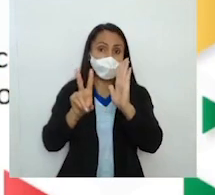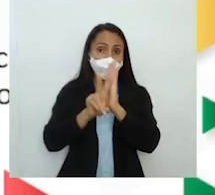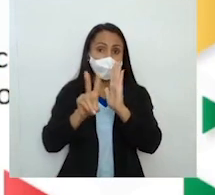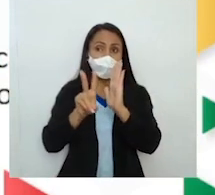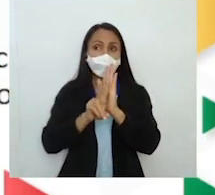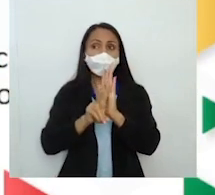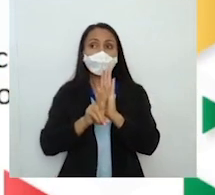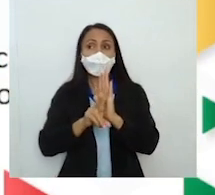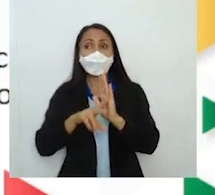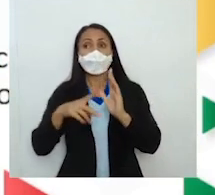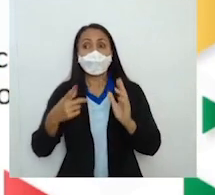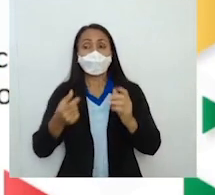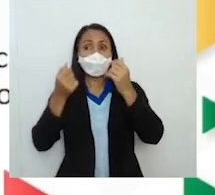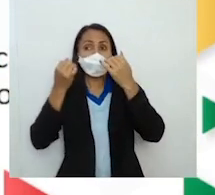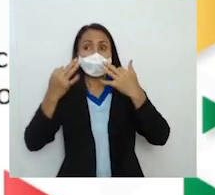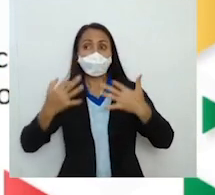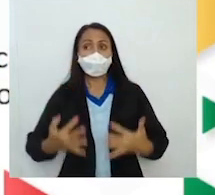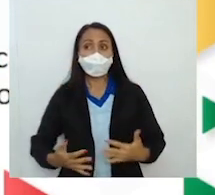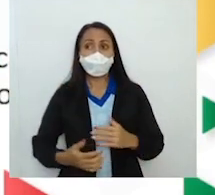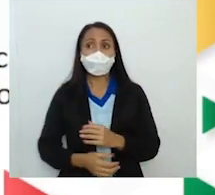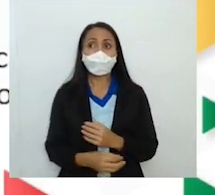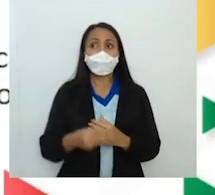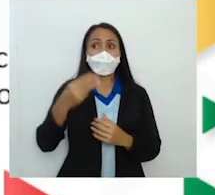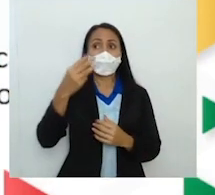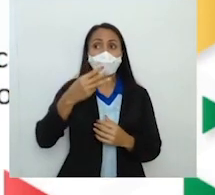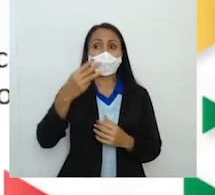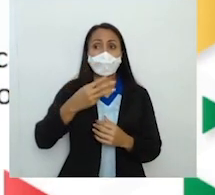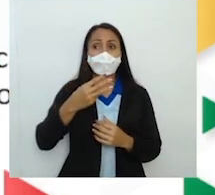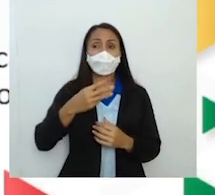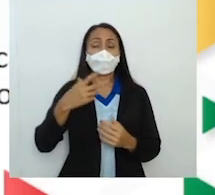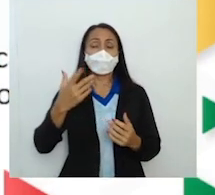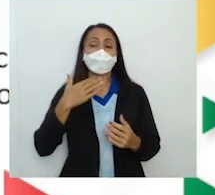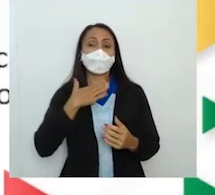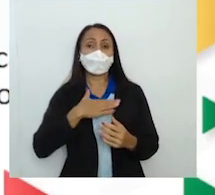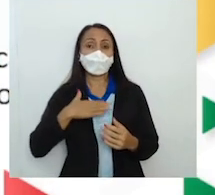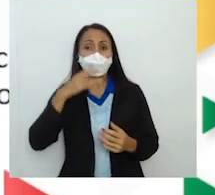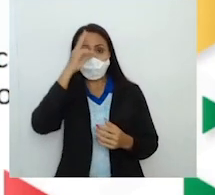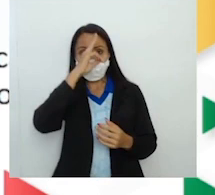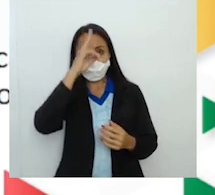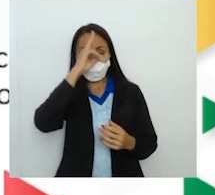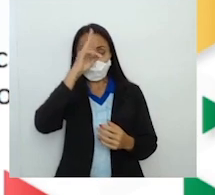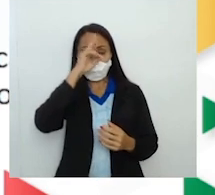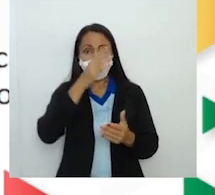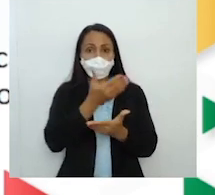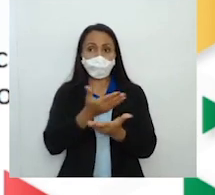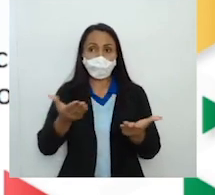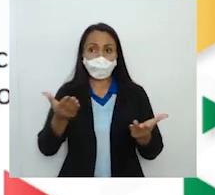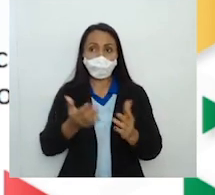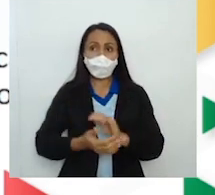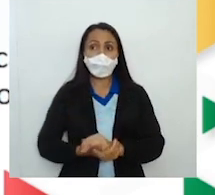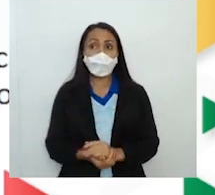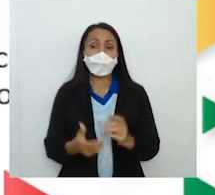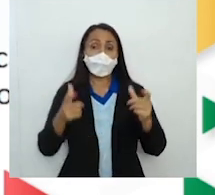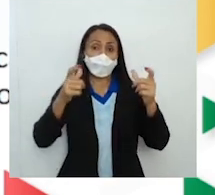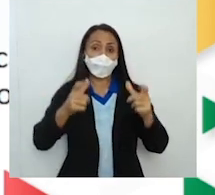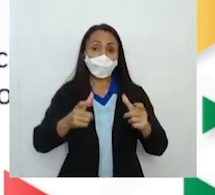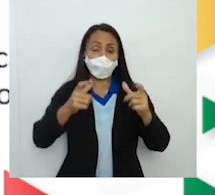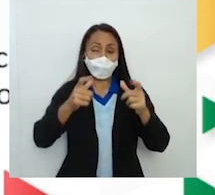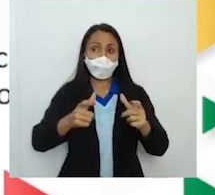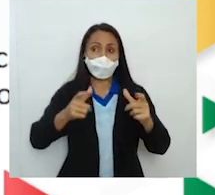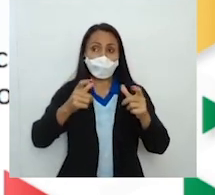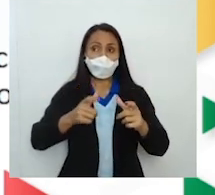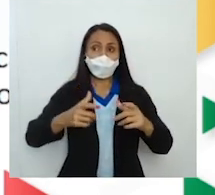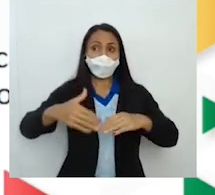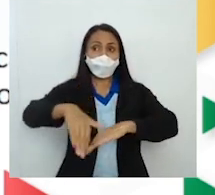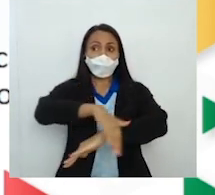estamos destacando esse daqui. O terceiro ponto que eu gostaria de lembrar bem a vocês é o seguinte: ele é localizado na